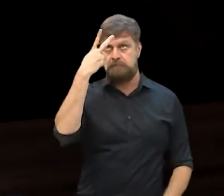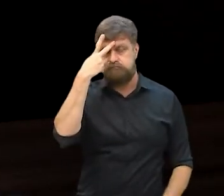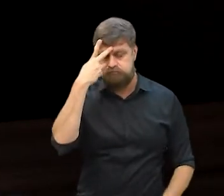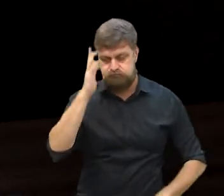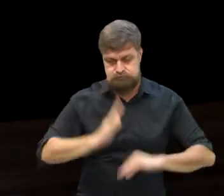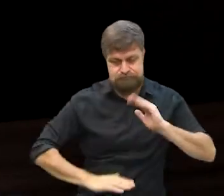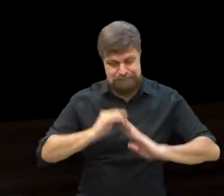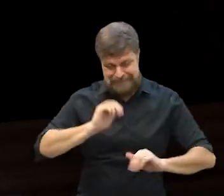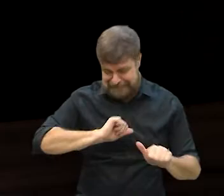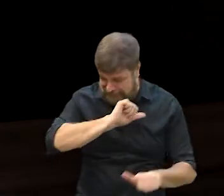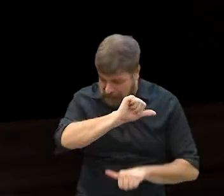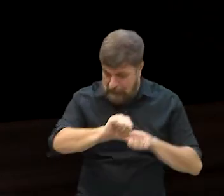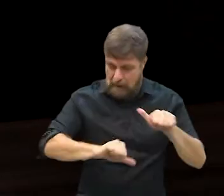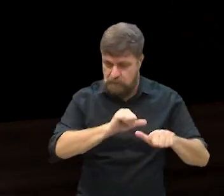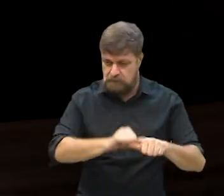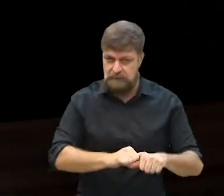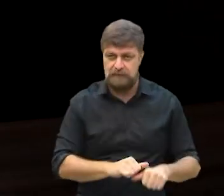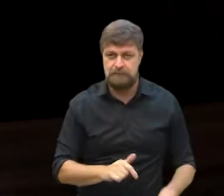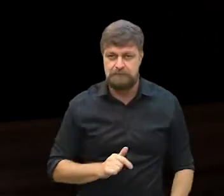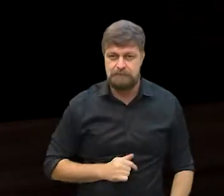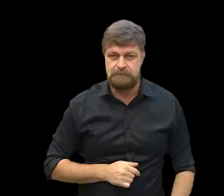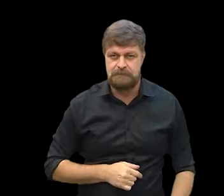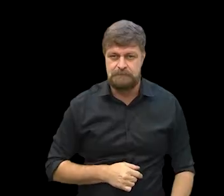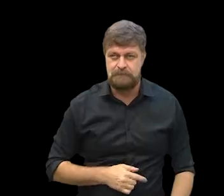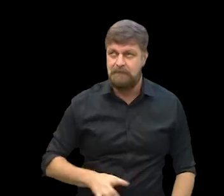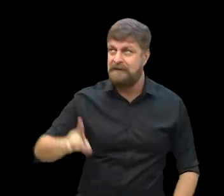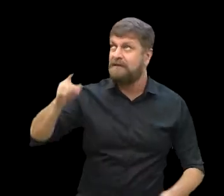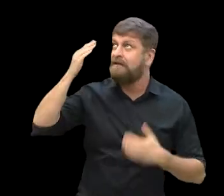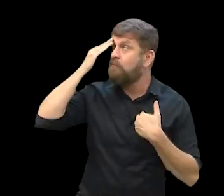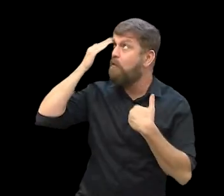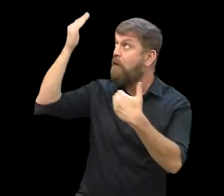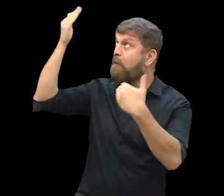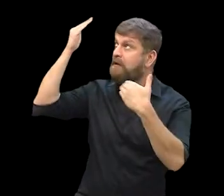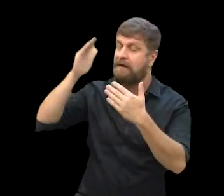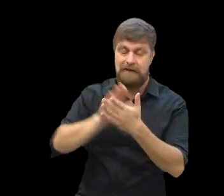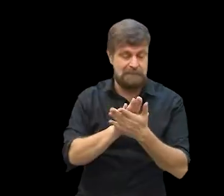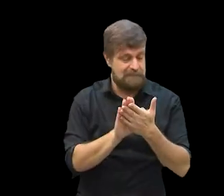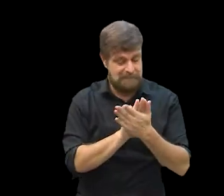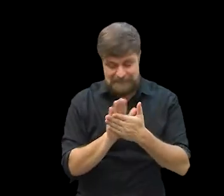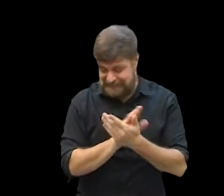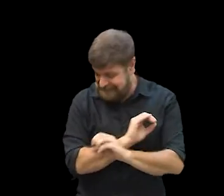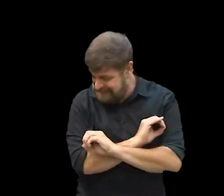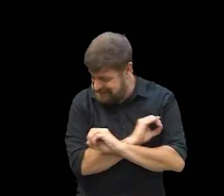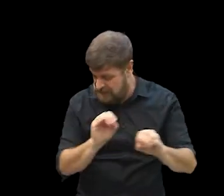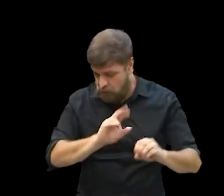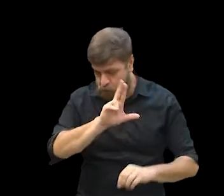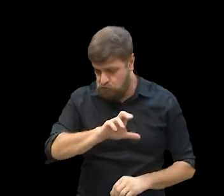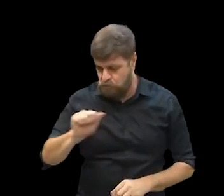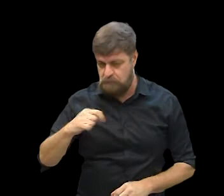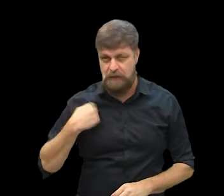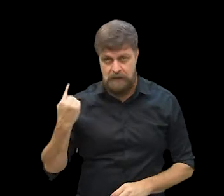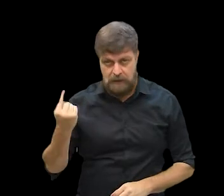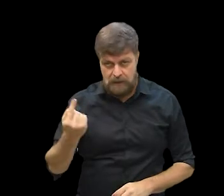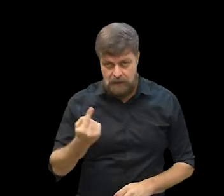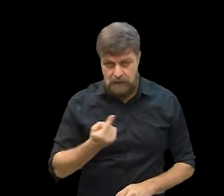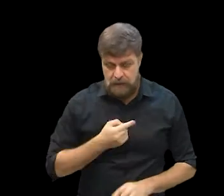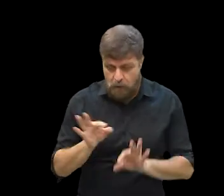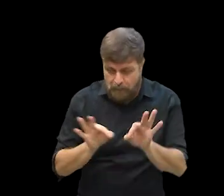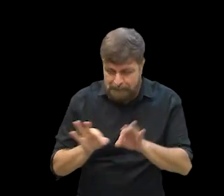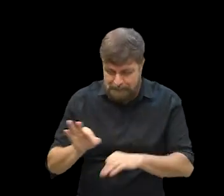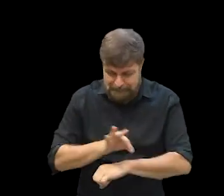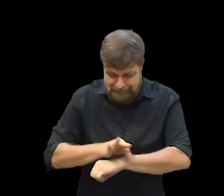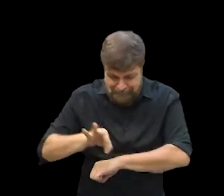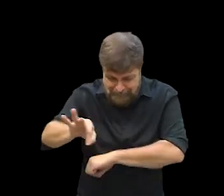mudar tudo. Aconteceu já isso, Fernando? Graças a Deus, não, porque eu invisto muito